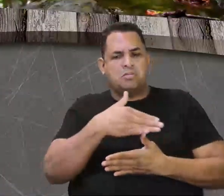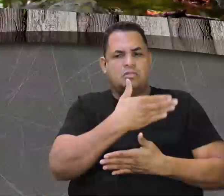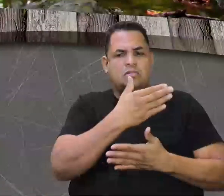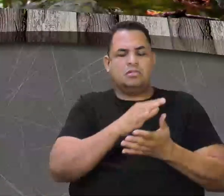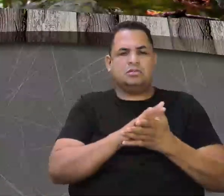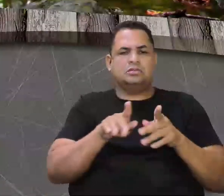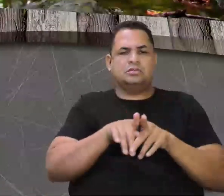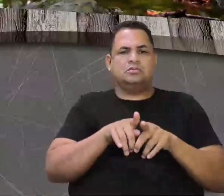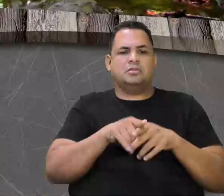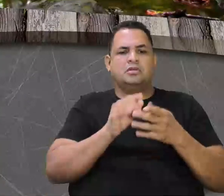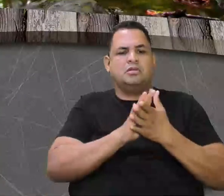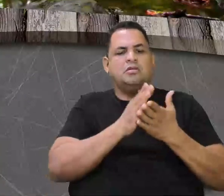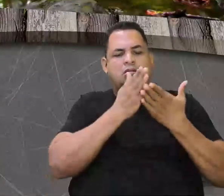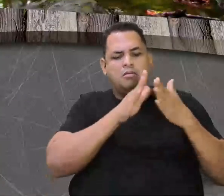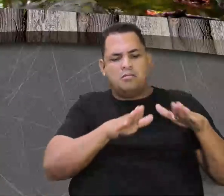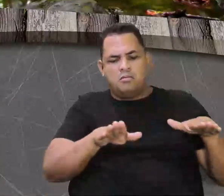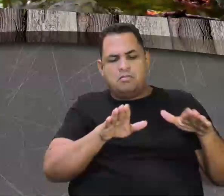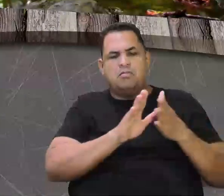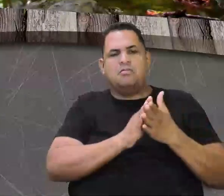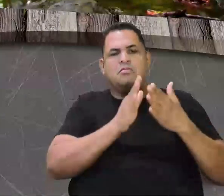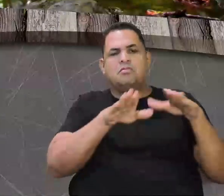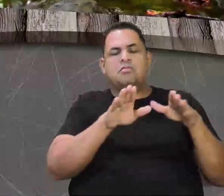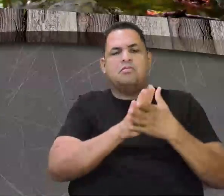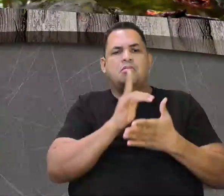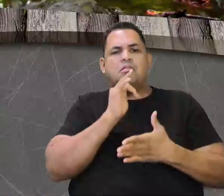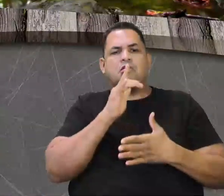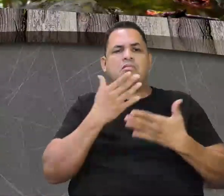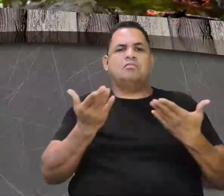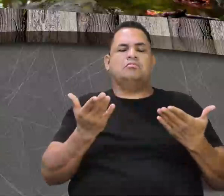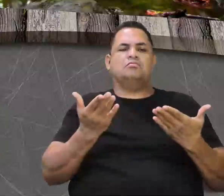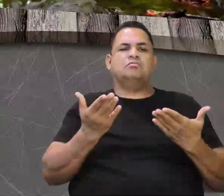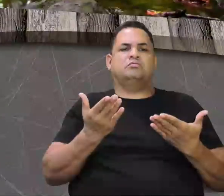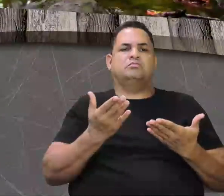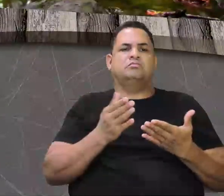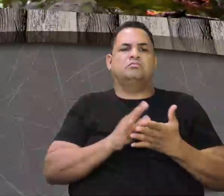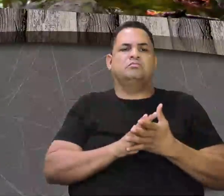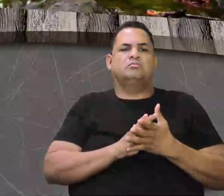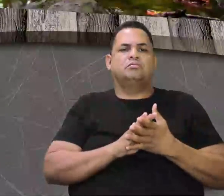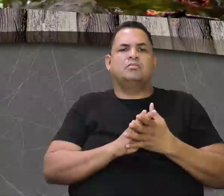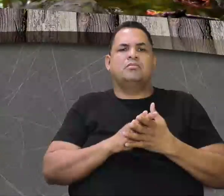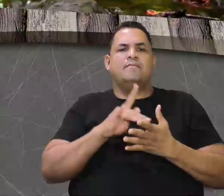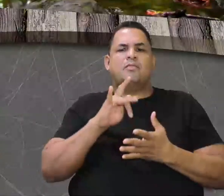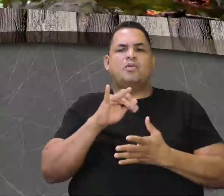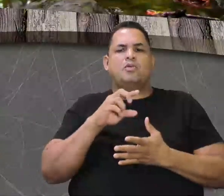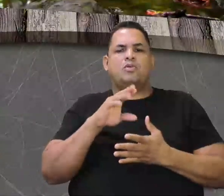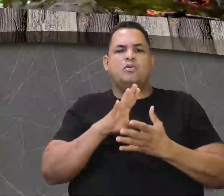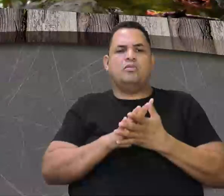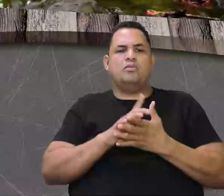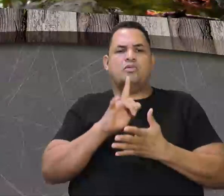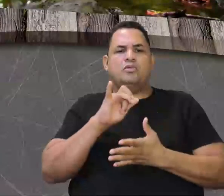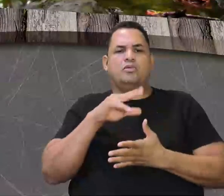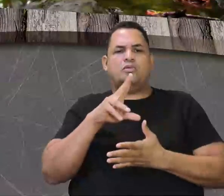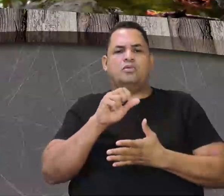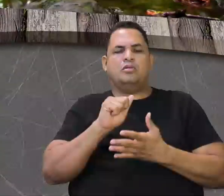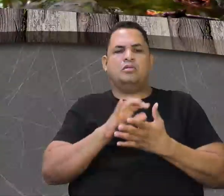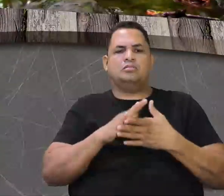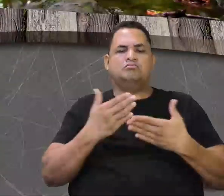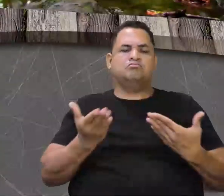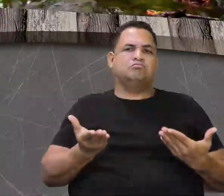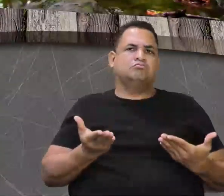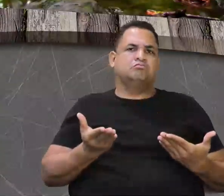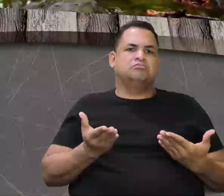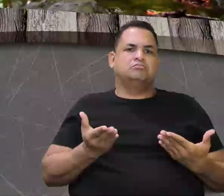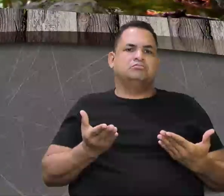ambiente marinho, tiver mar aí na sua cidade, um polvo, uma lula, né? Não